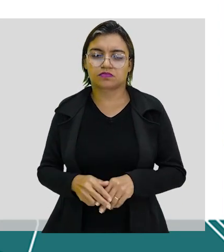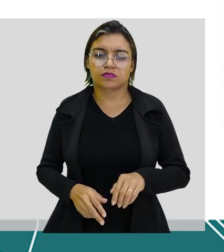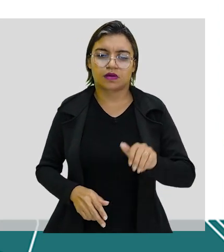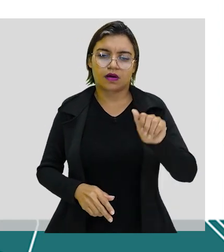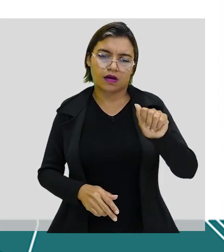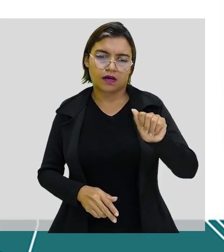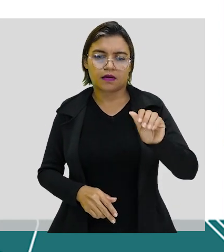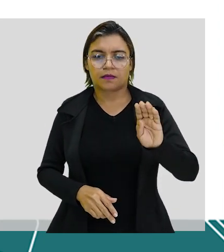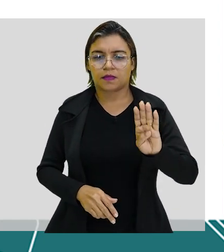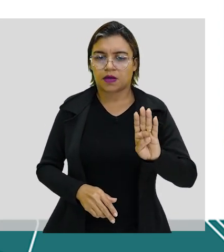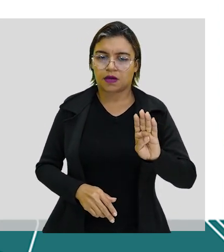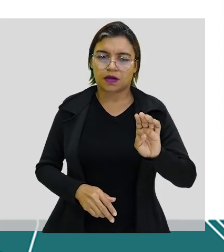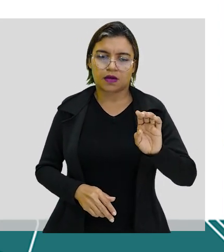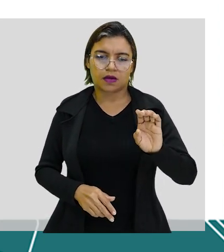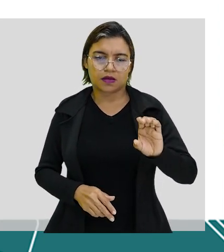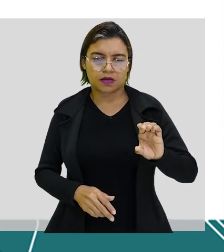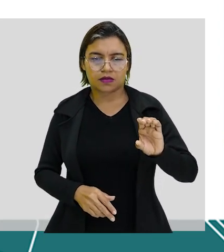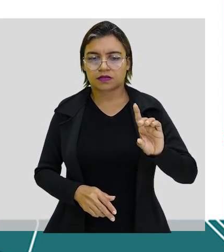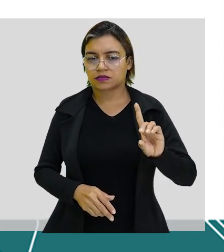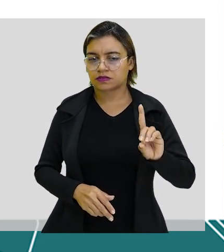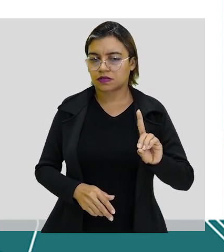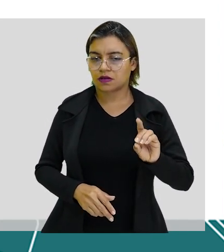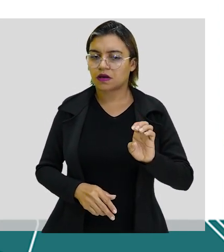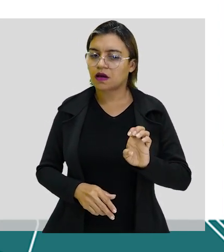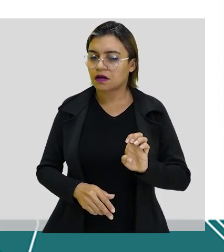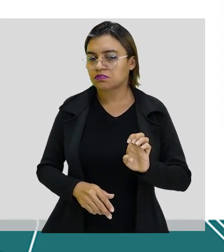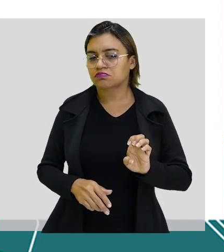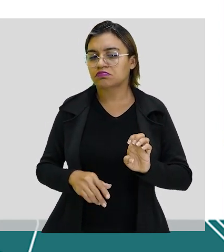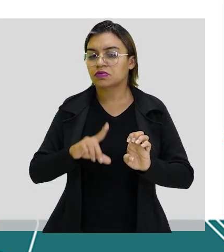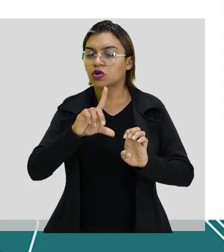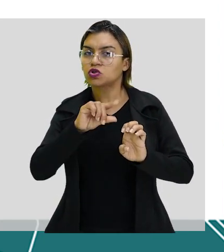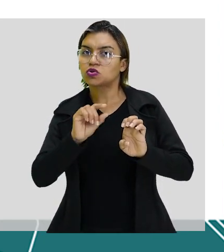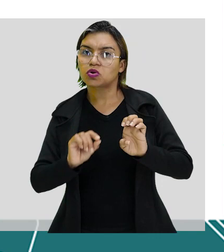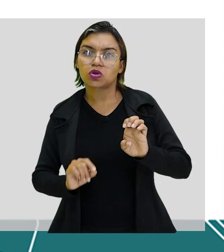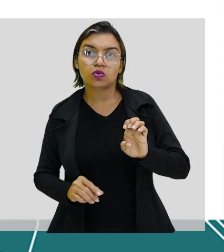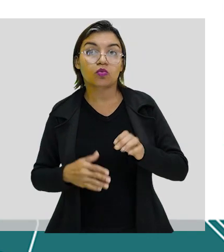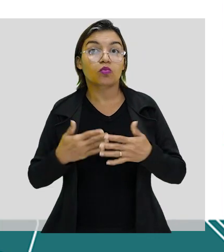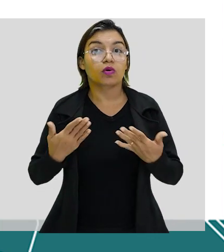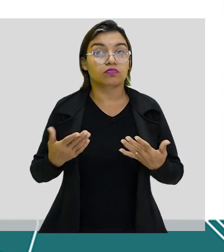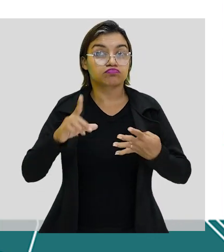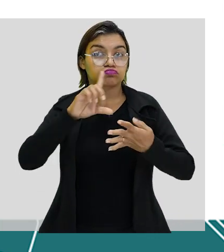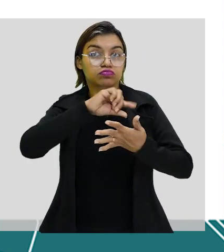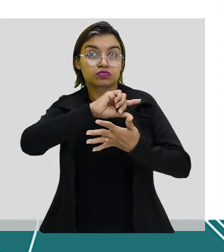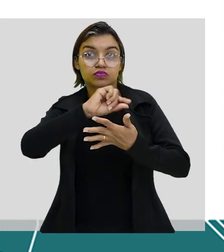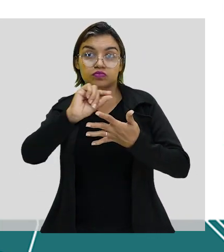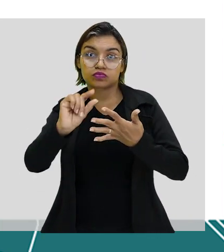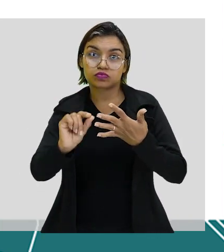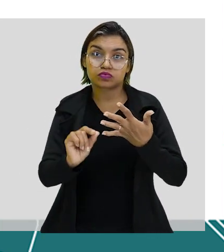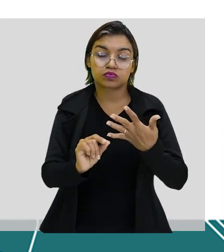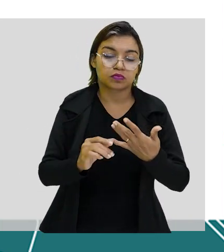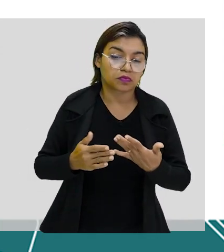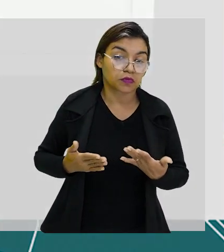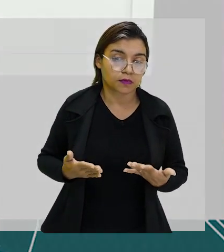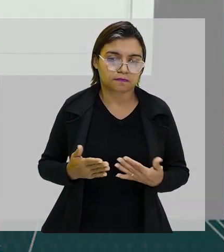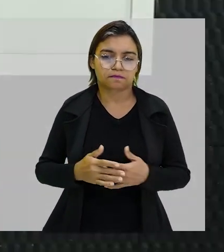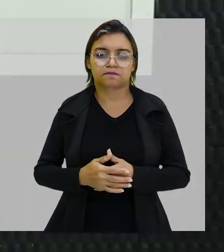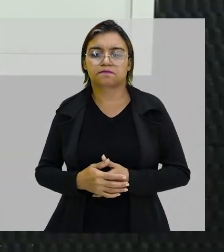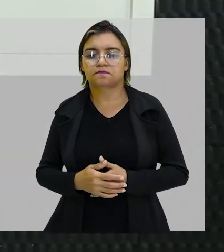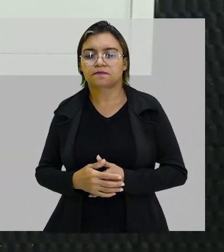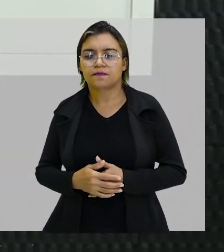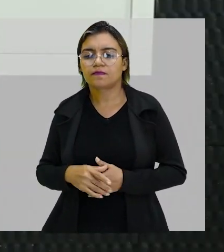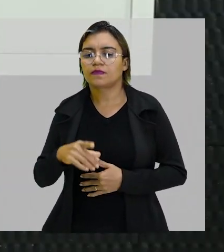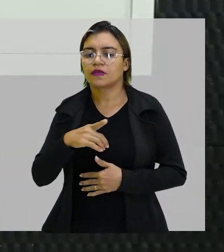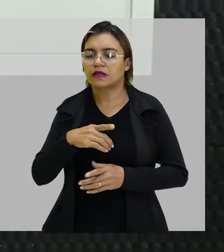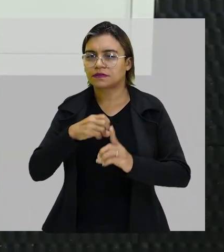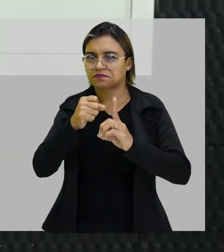10 a menos 3, 10 a menos 4, 10 a menos 5 ou 10 a menos 6. Então vamos colocar aqui os dados da